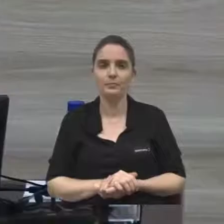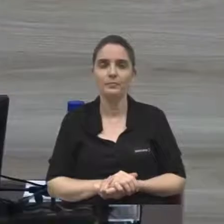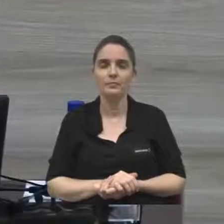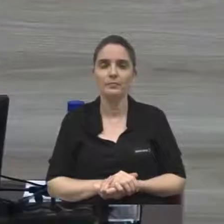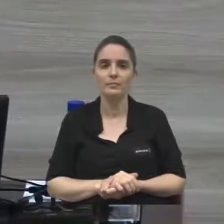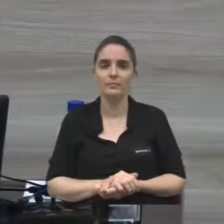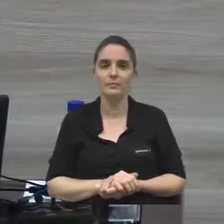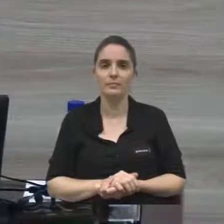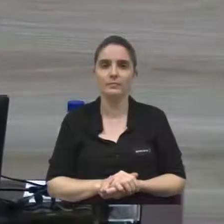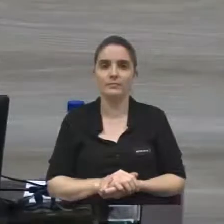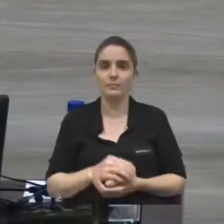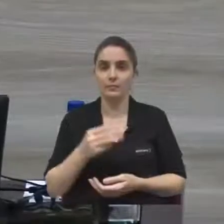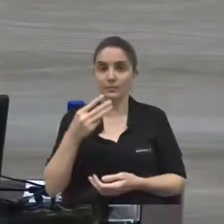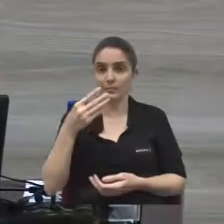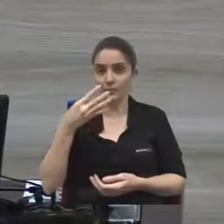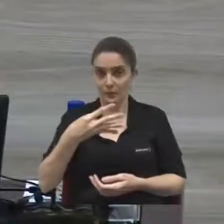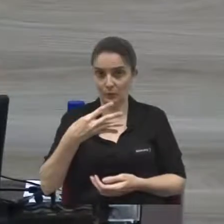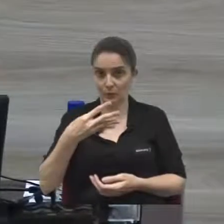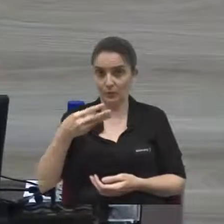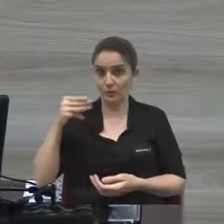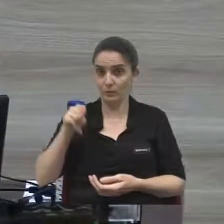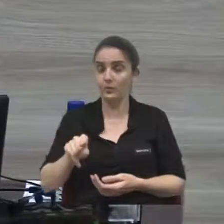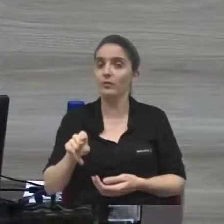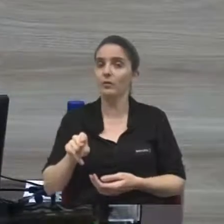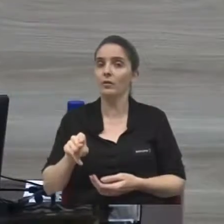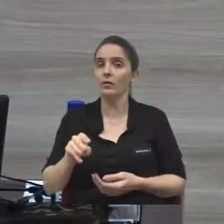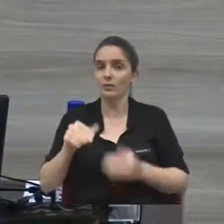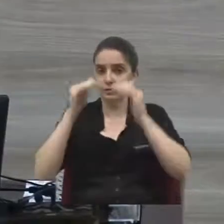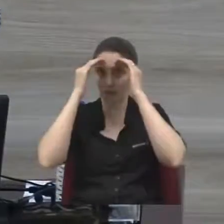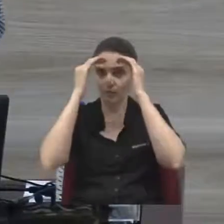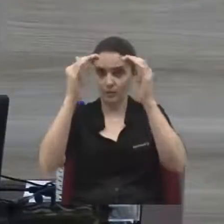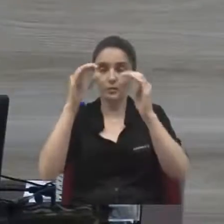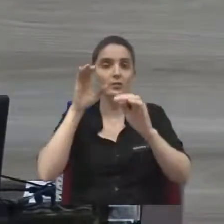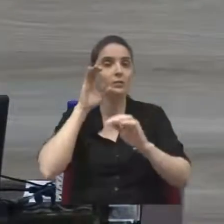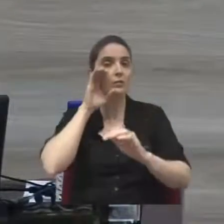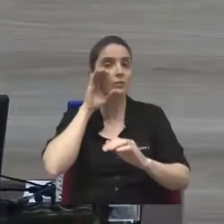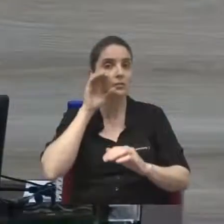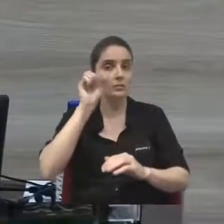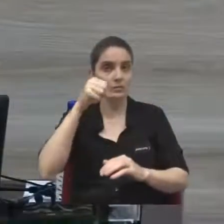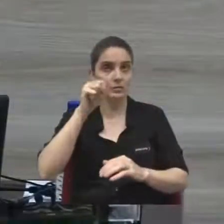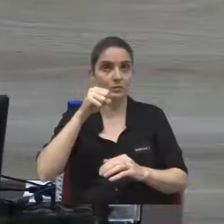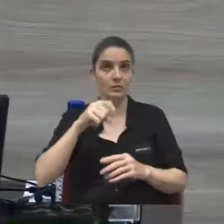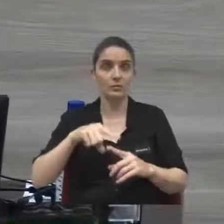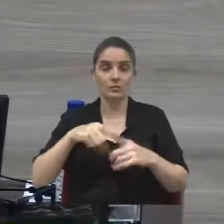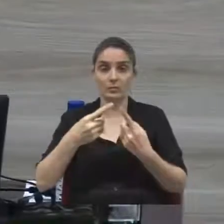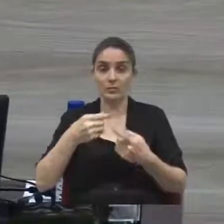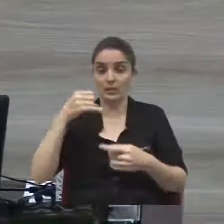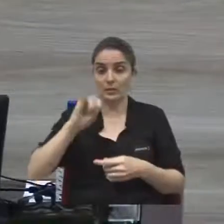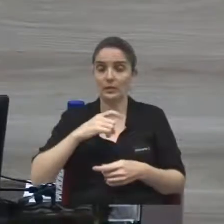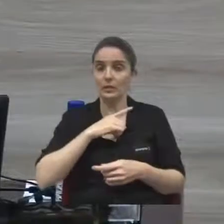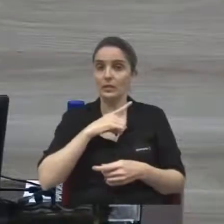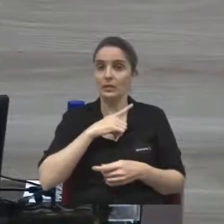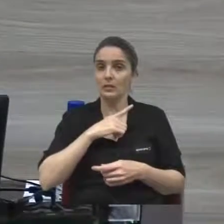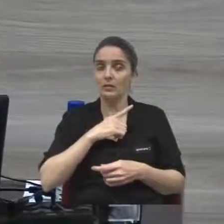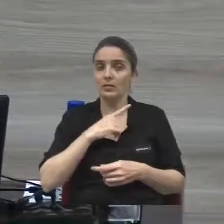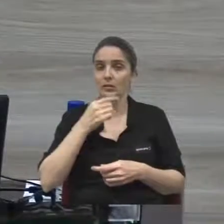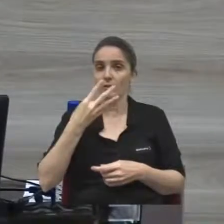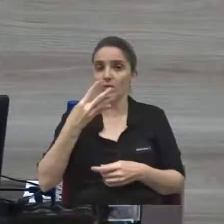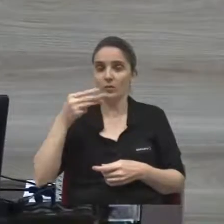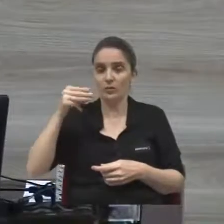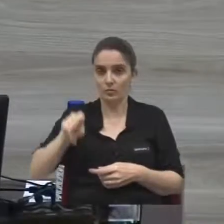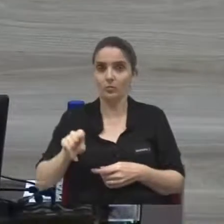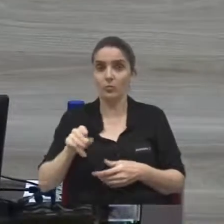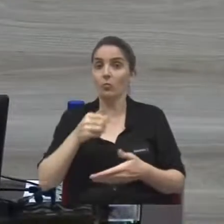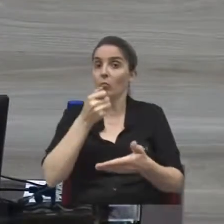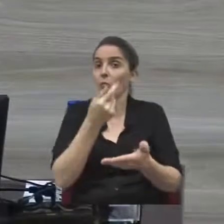os 4 milhões, respeito muito a Constância, tem uma consideração, se eu tenho 4 milhões para comprar uma área, eu vou lá e compro. Não